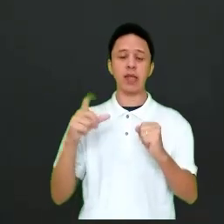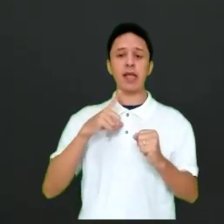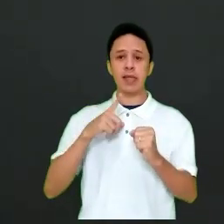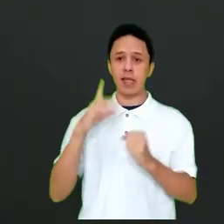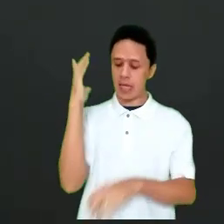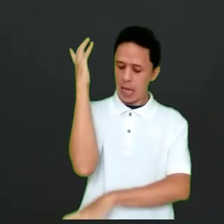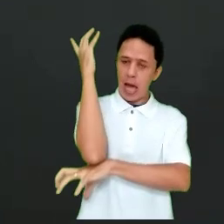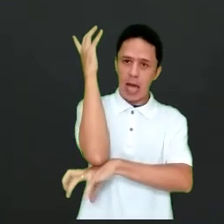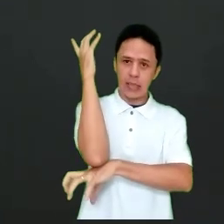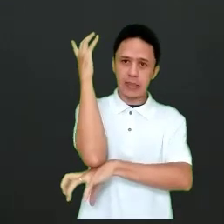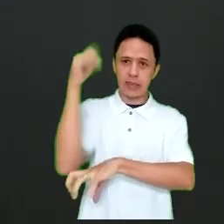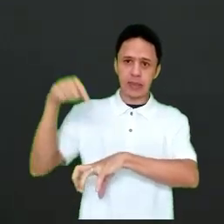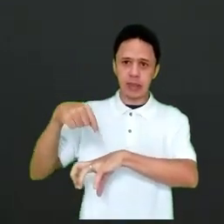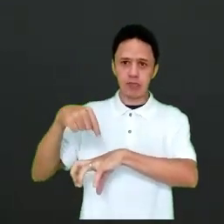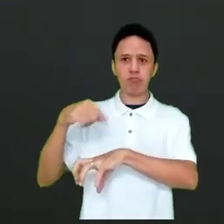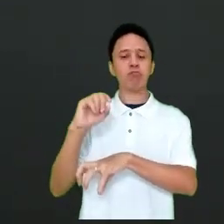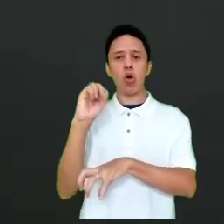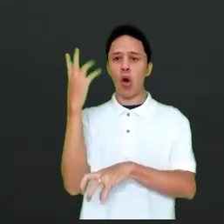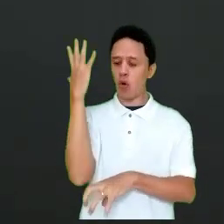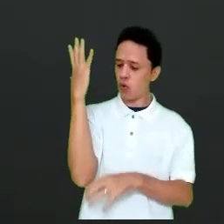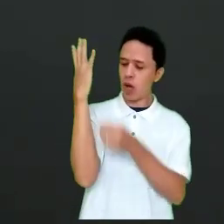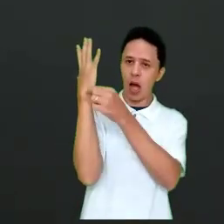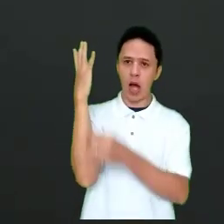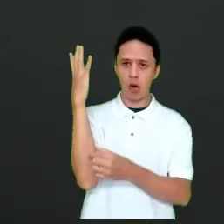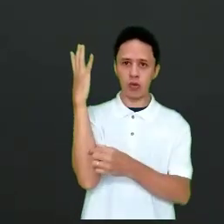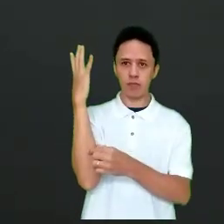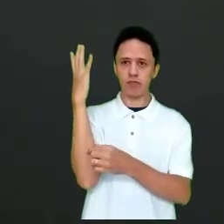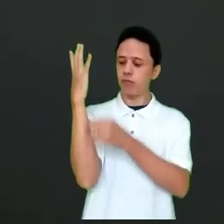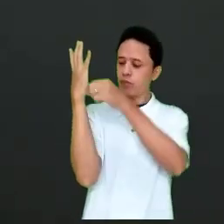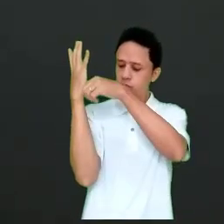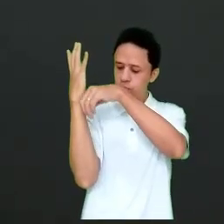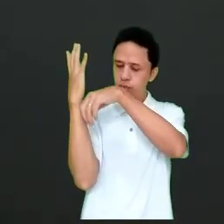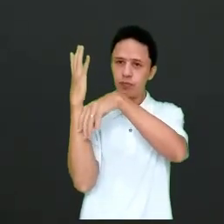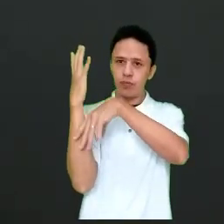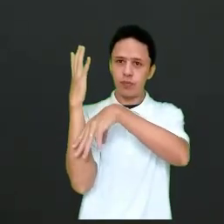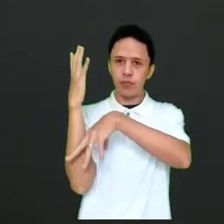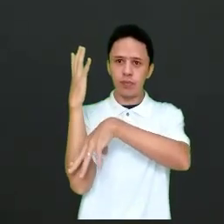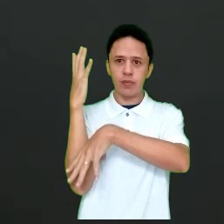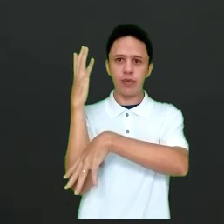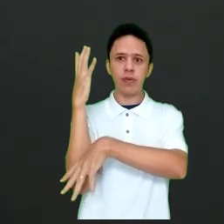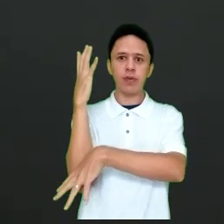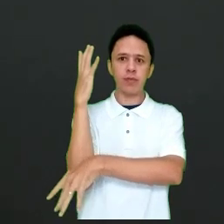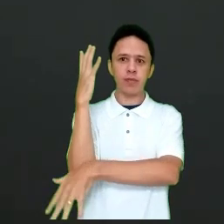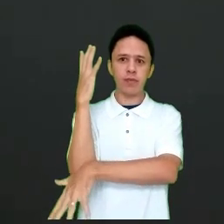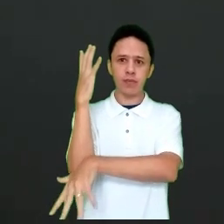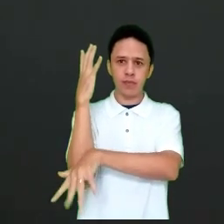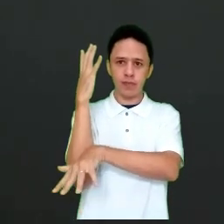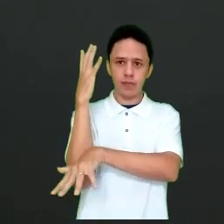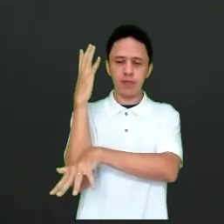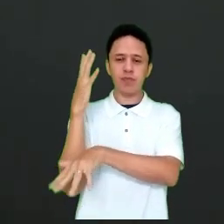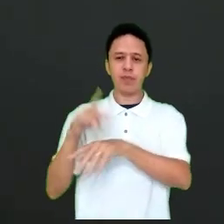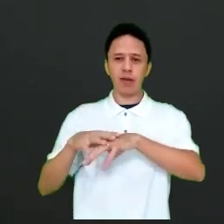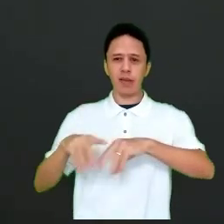eu tenho ou uma raiz ou um caule. Repara aqui, esse caule ele foi descendo e ele pelo contato com a